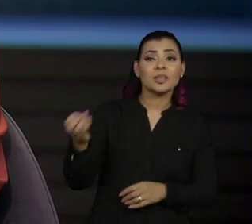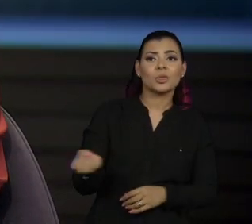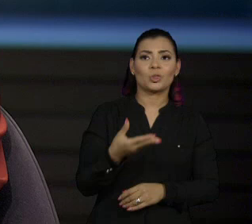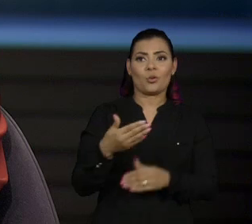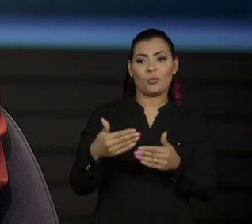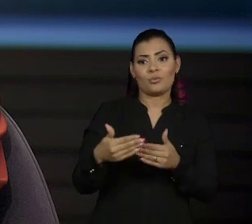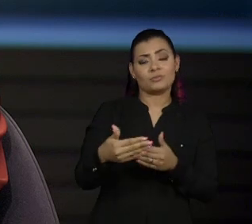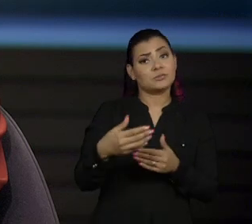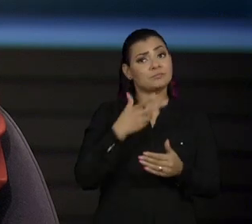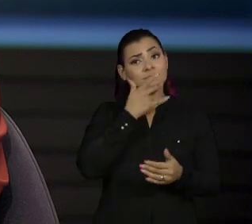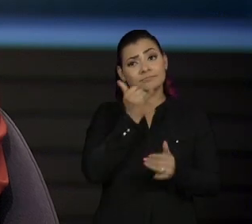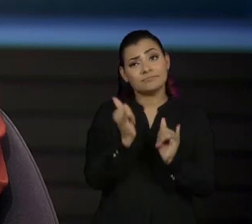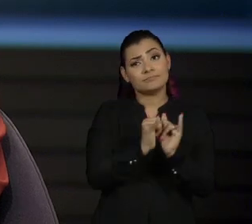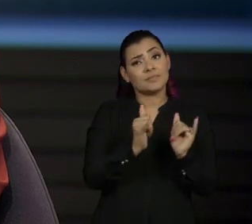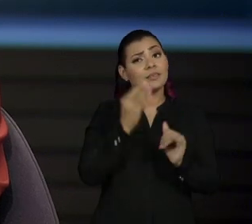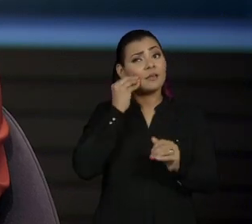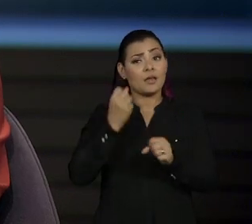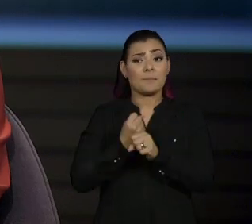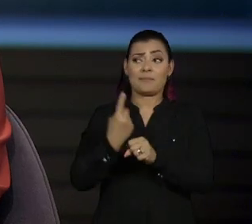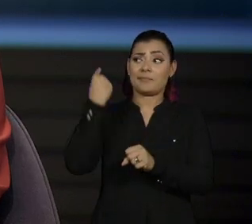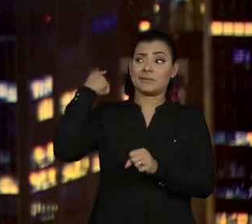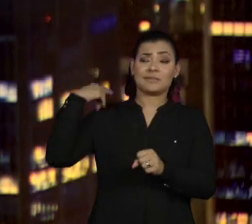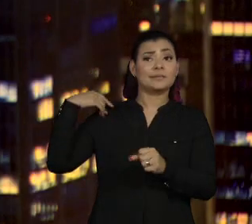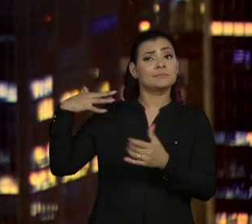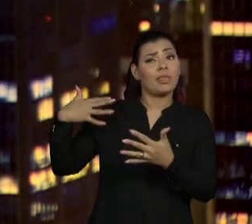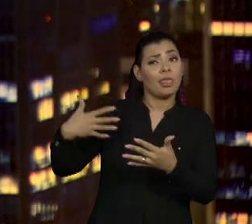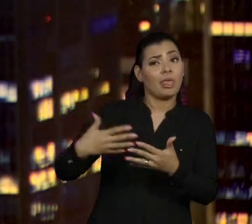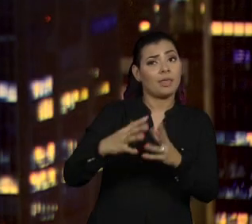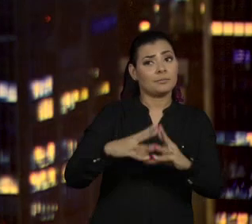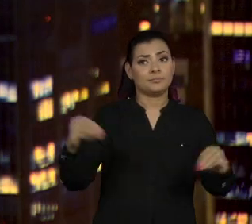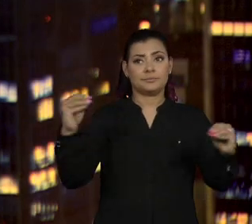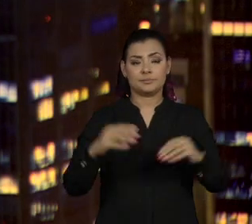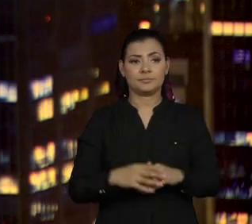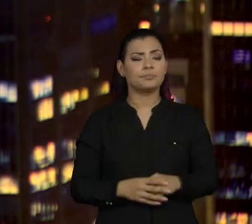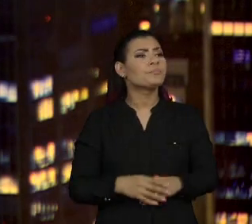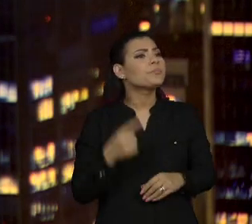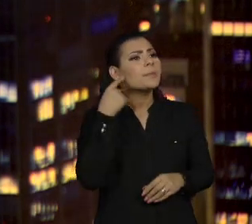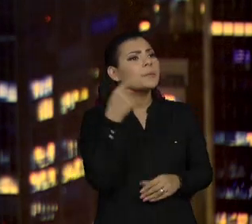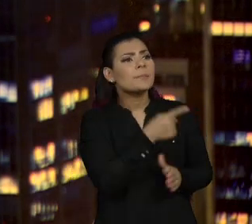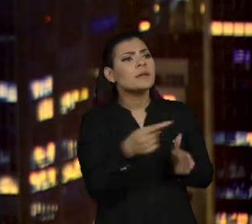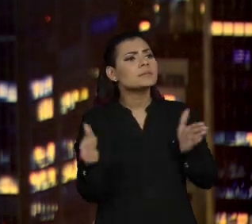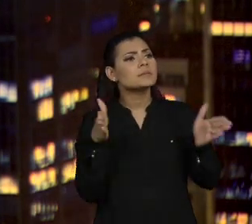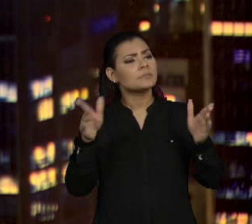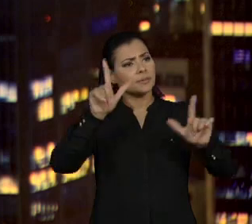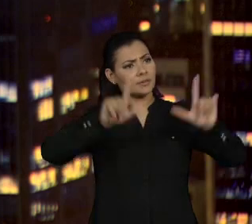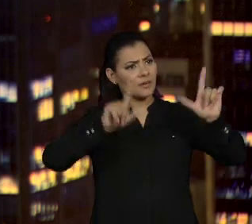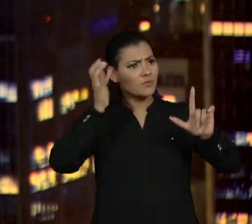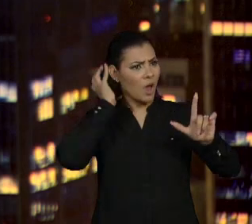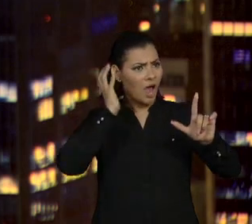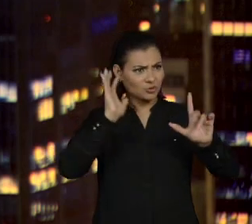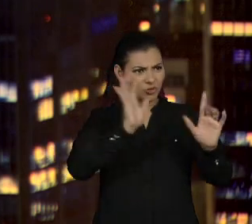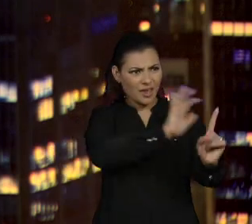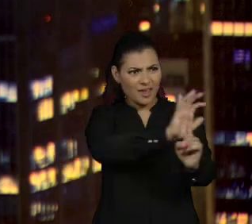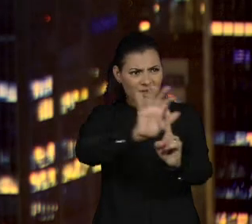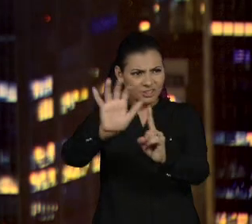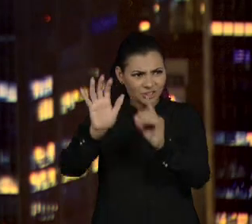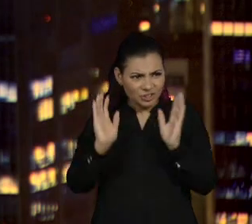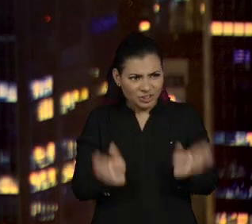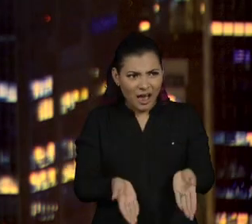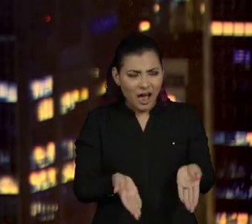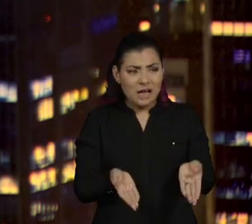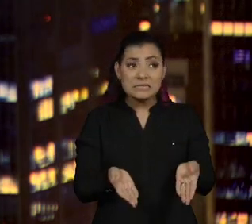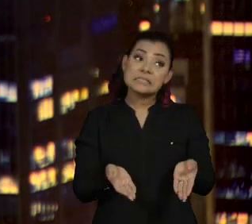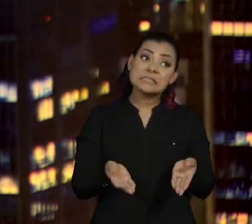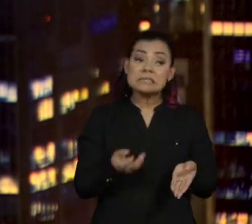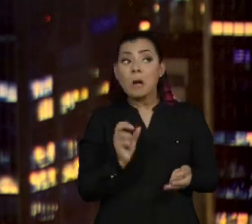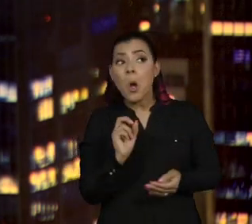de admissão de alguns erros do passado. Vocês acham que essa primeira semana de horário eleitoral no rádio e na TV já produziu efeitos como esperado ou